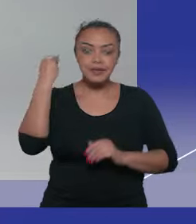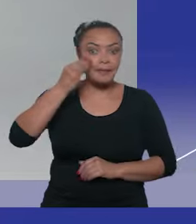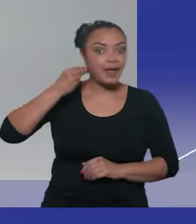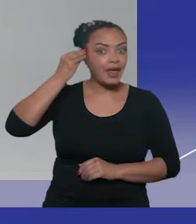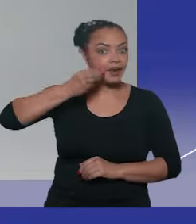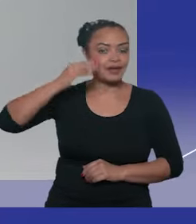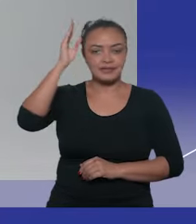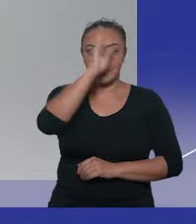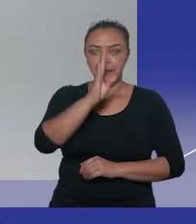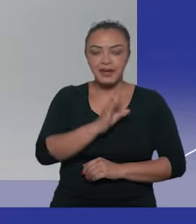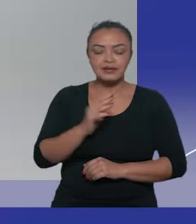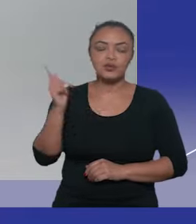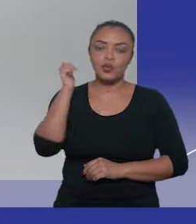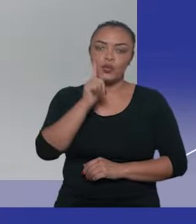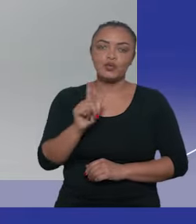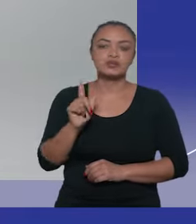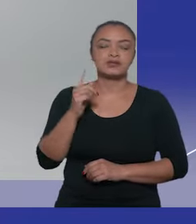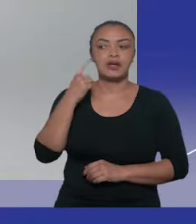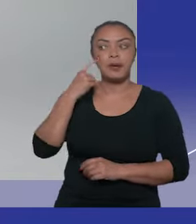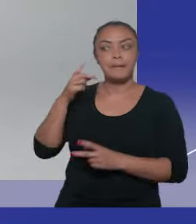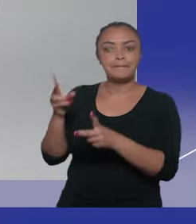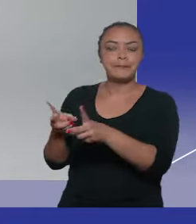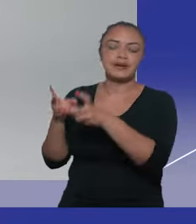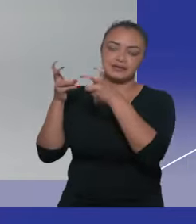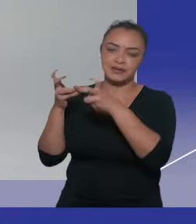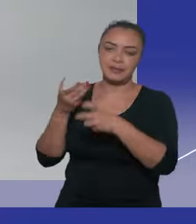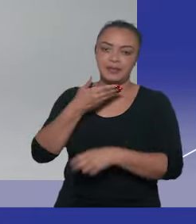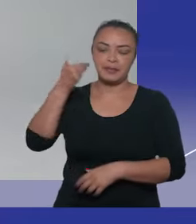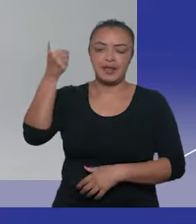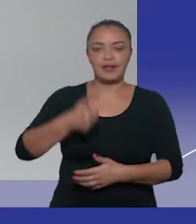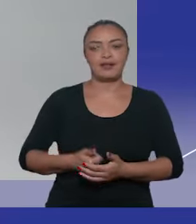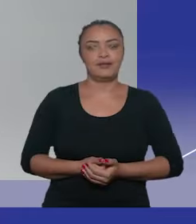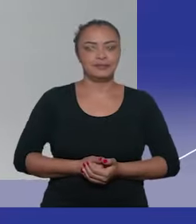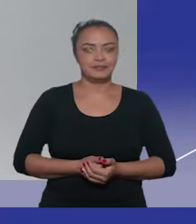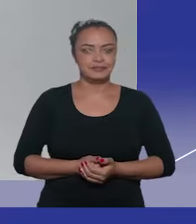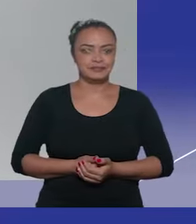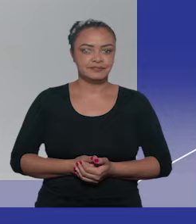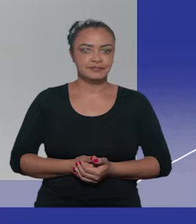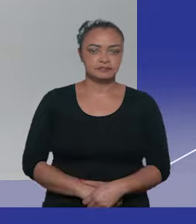Brasil, ajudou a gente também a navegar esse movimento um pouco melhor.